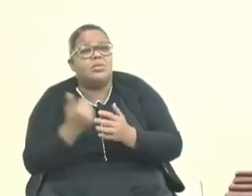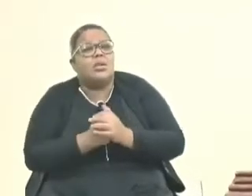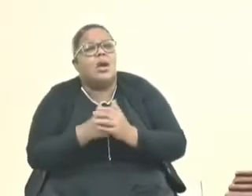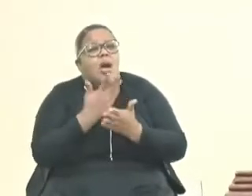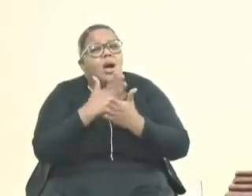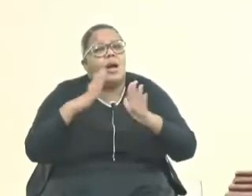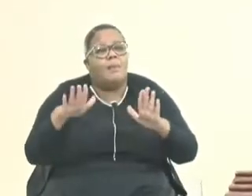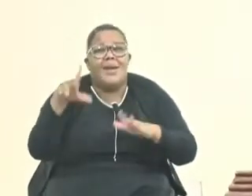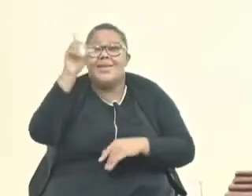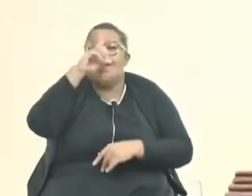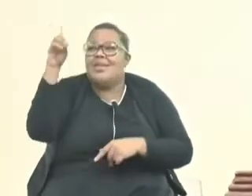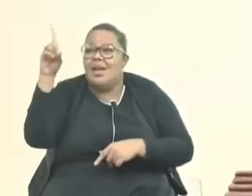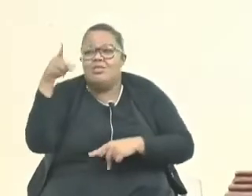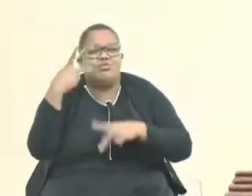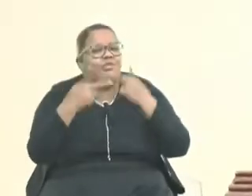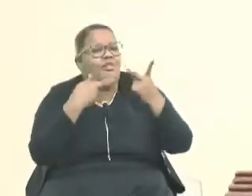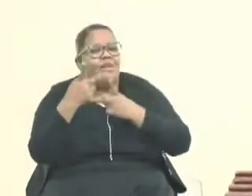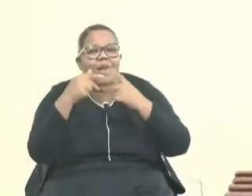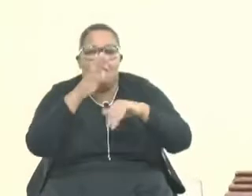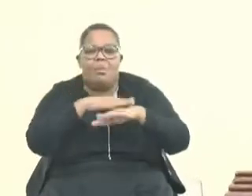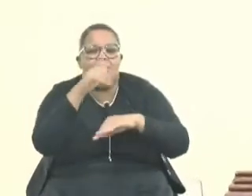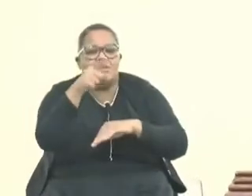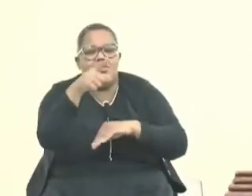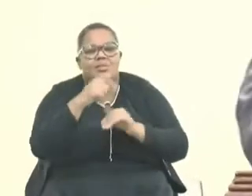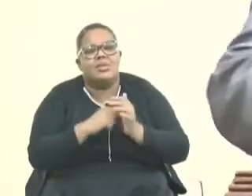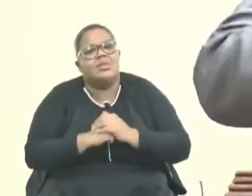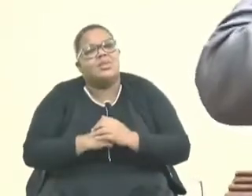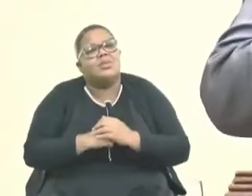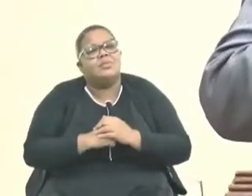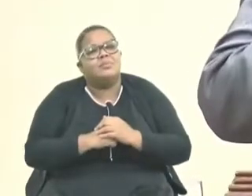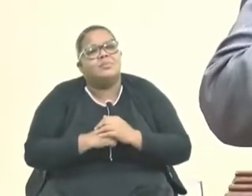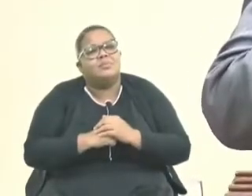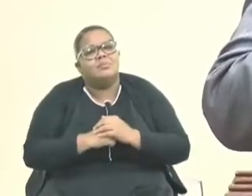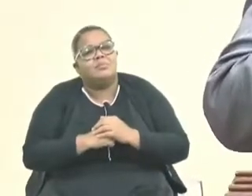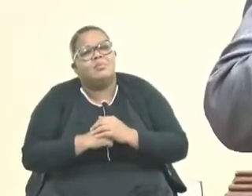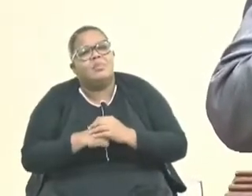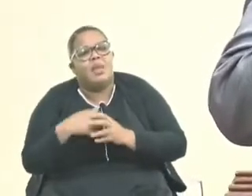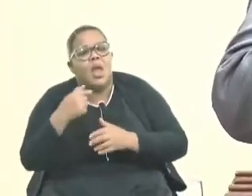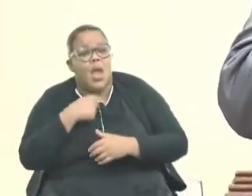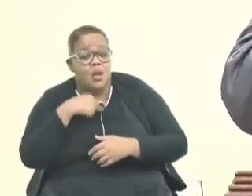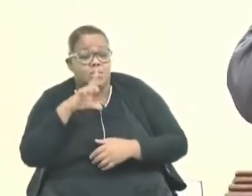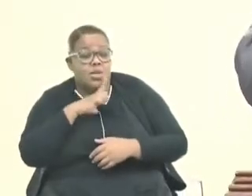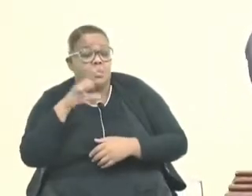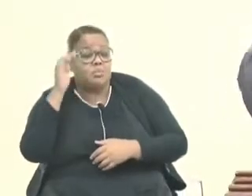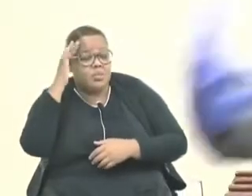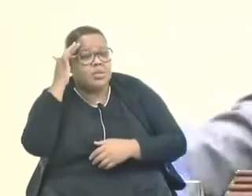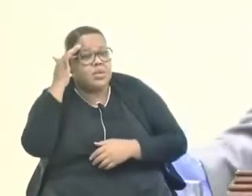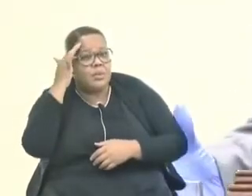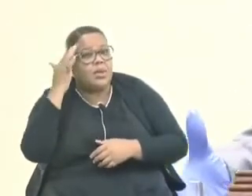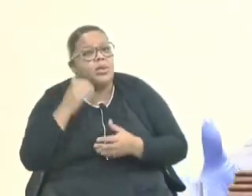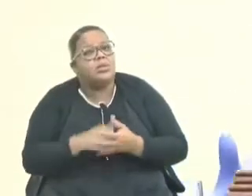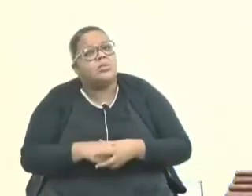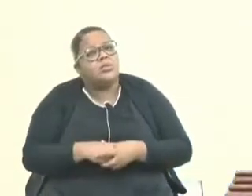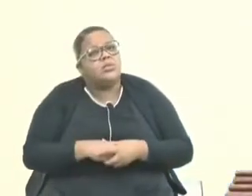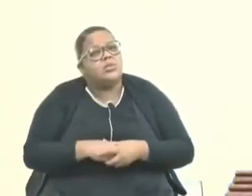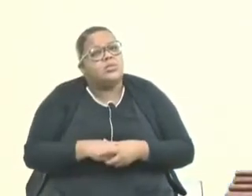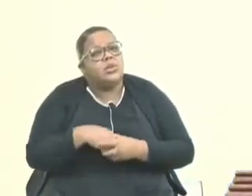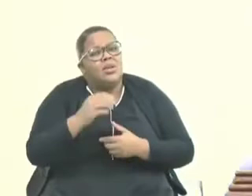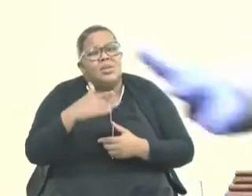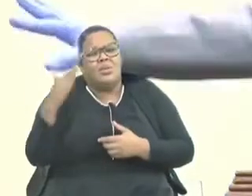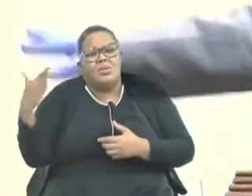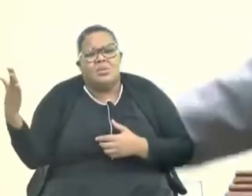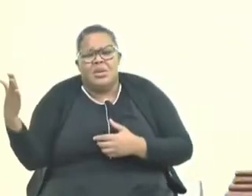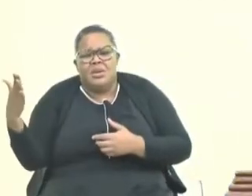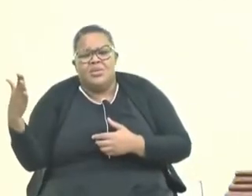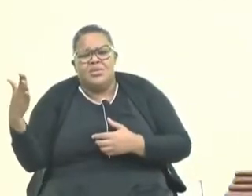você Alan pela falta da Consciência do homem o ser humano tem uma consciência e quando ela fica caracterizada